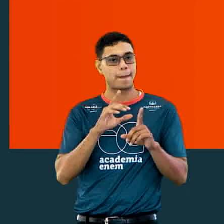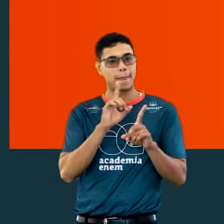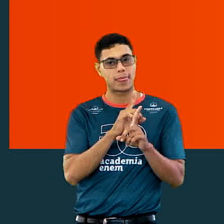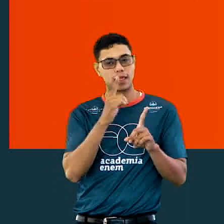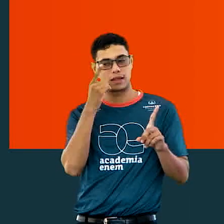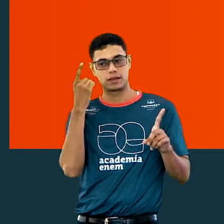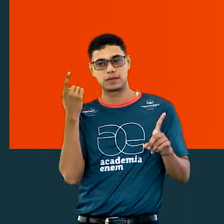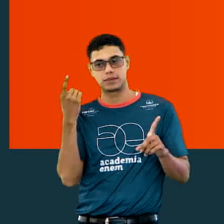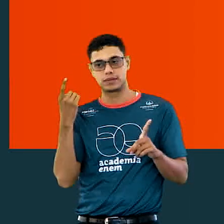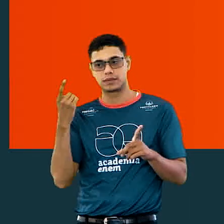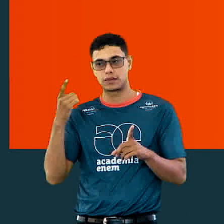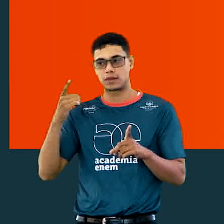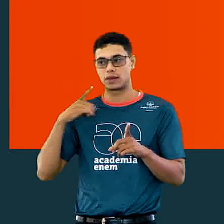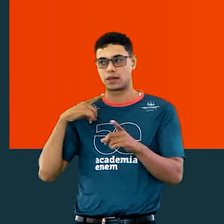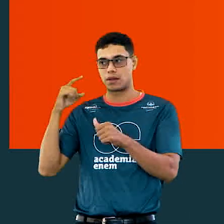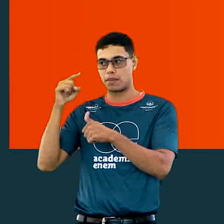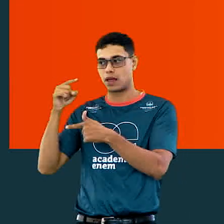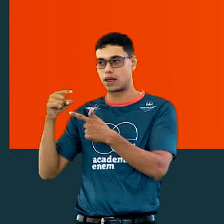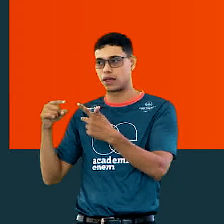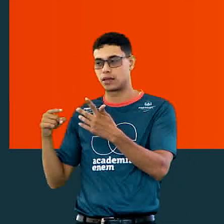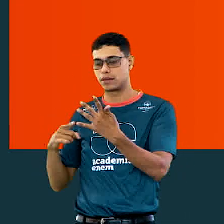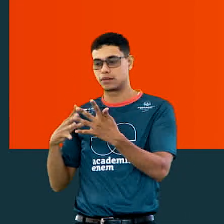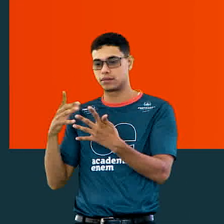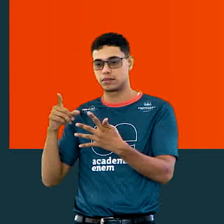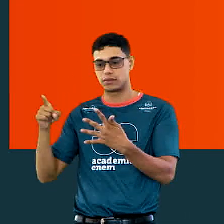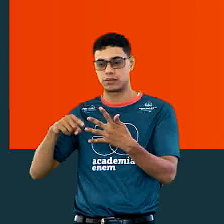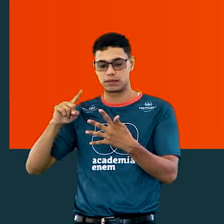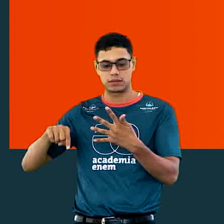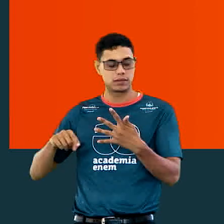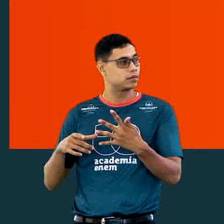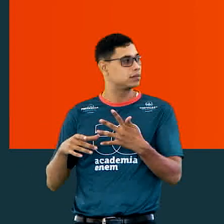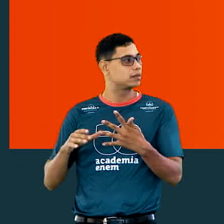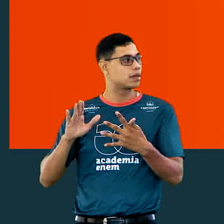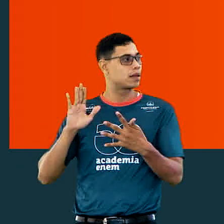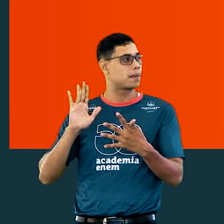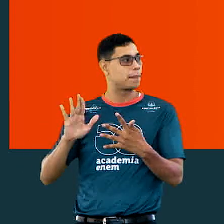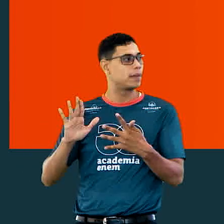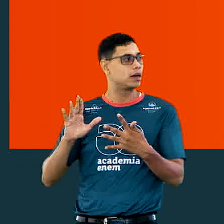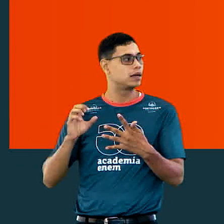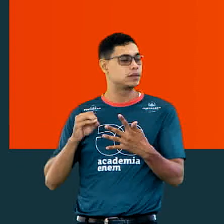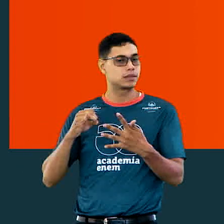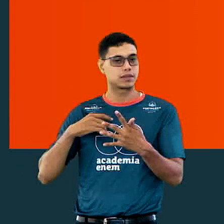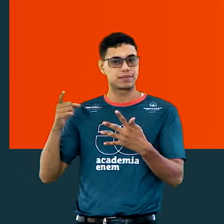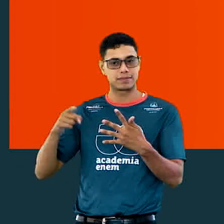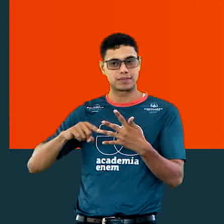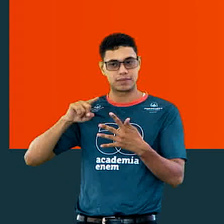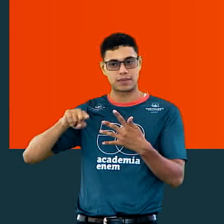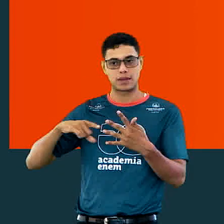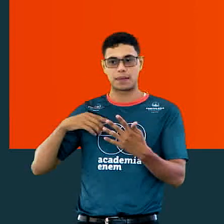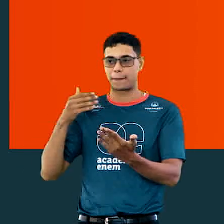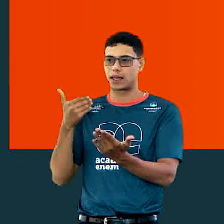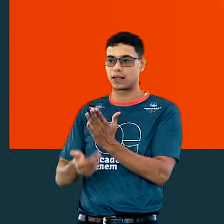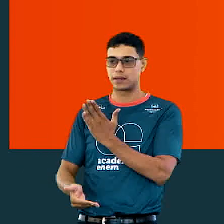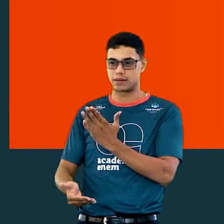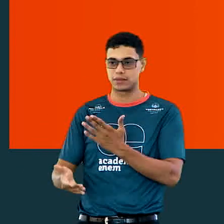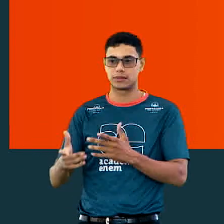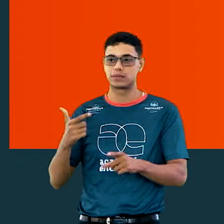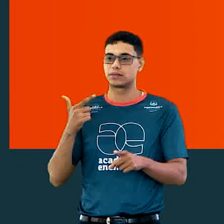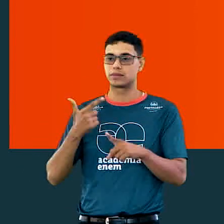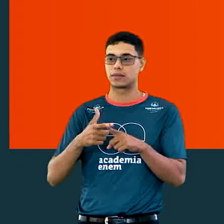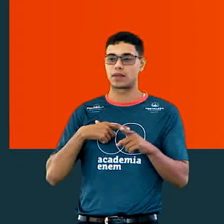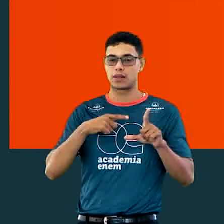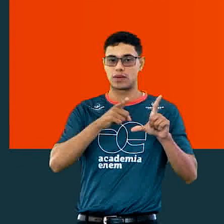vai ter a alternativa para você marcar, mas se você marcar, você vai perder a questão, porque